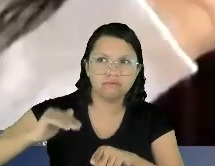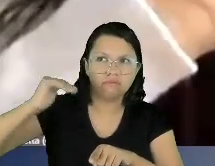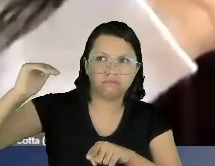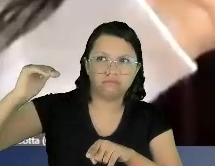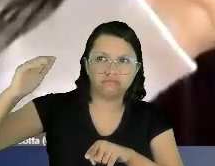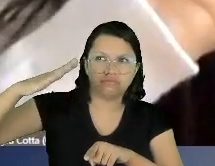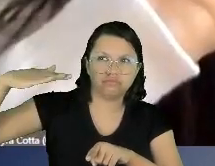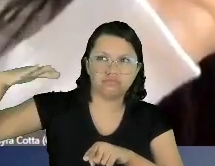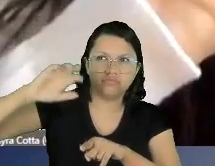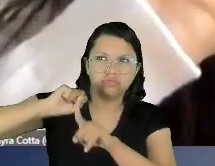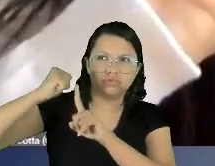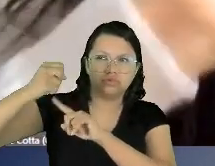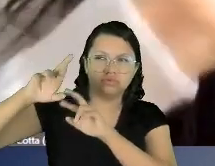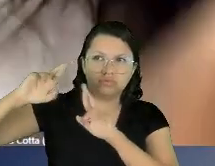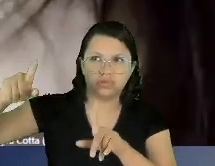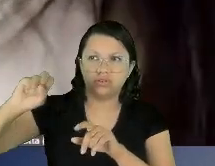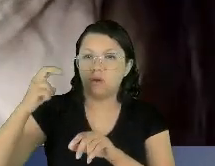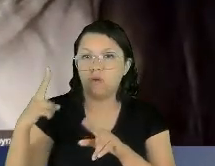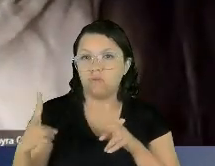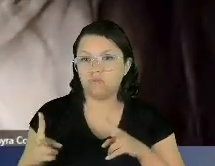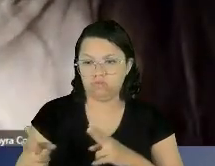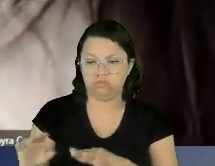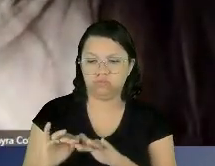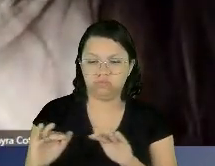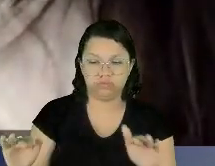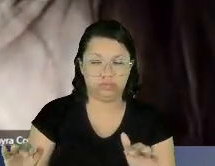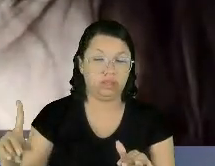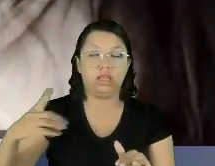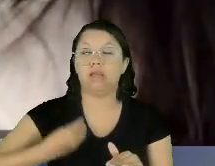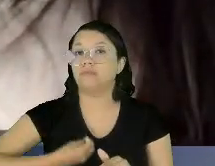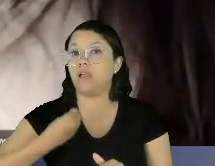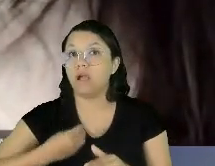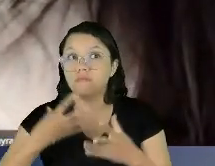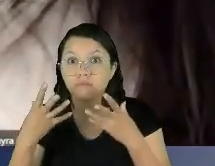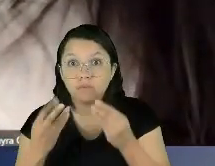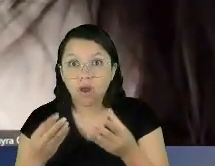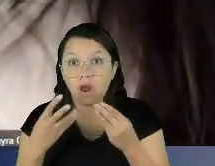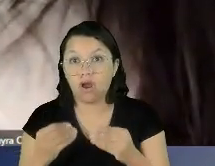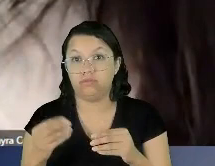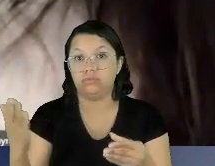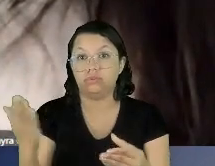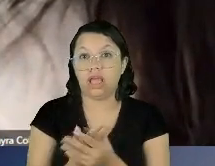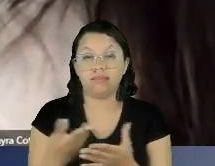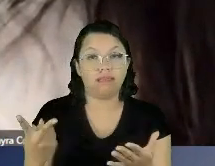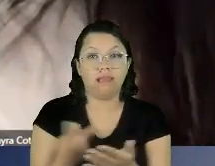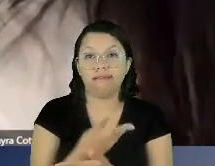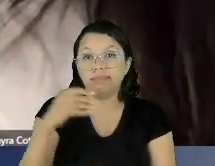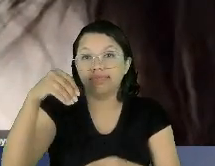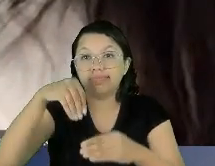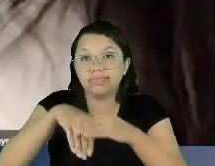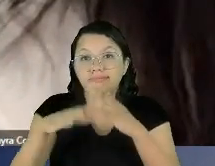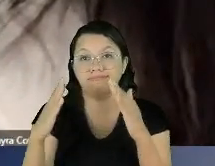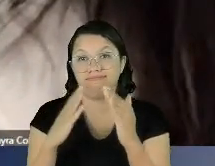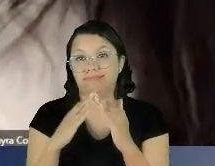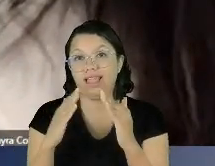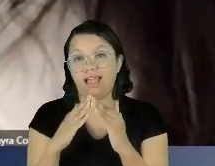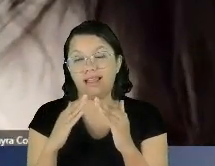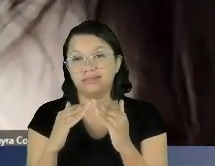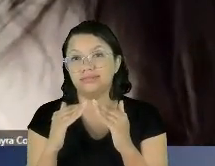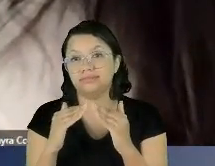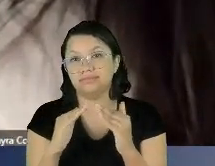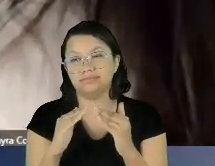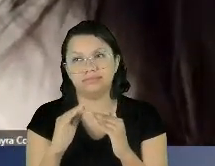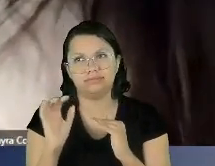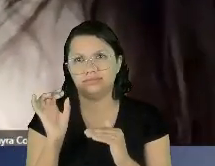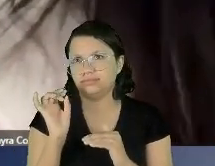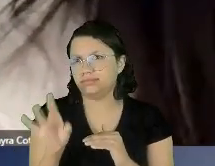nível social, é importante lembrar que existem muitos casos de importunação sexual que acontecem dentro